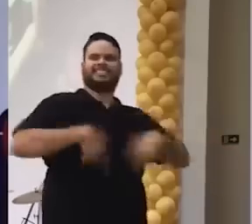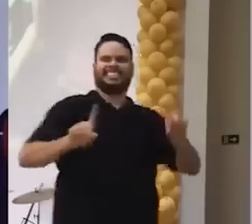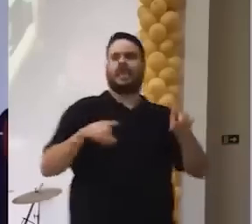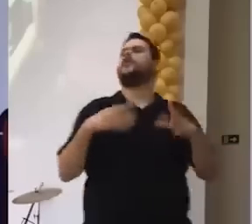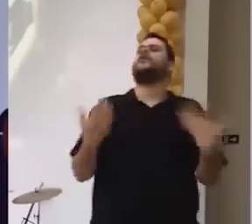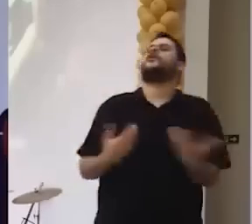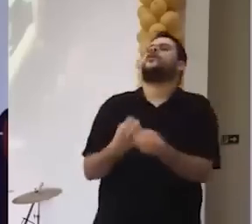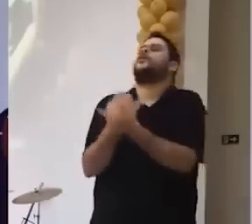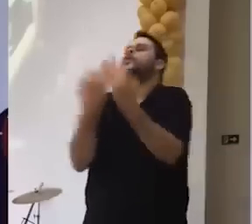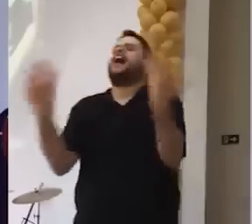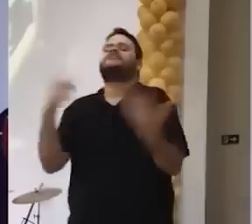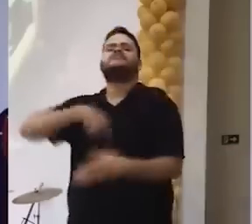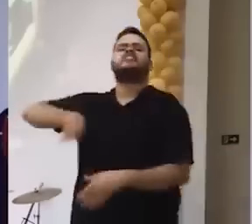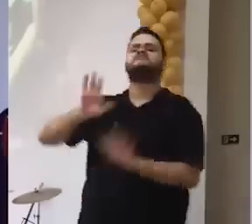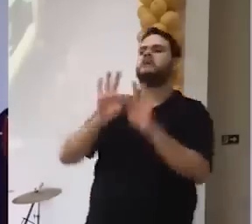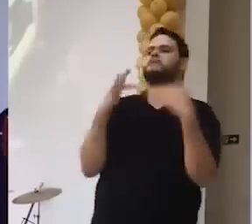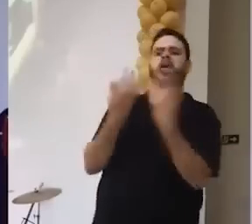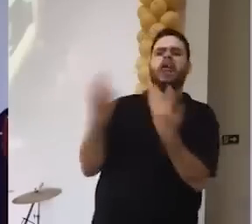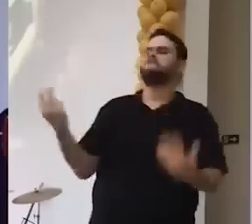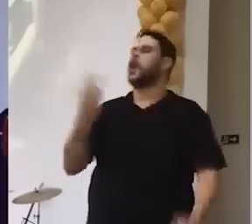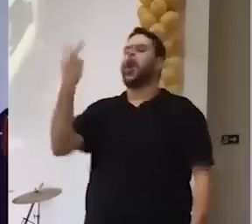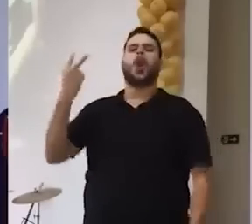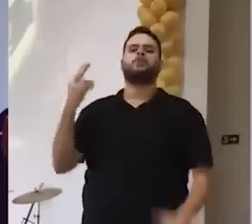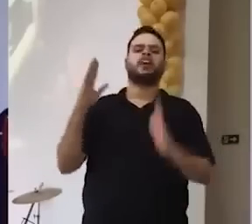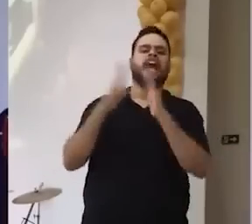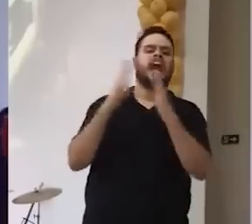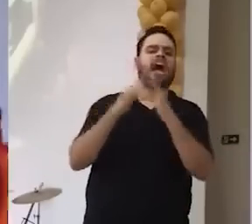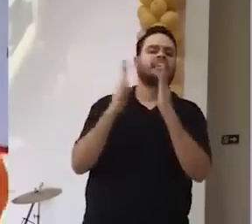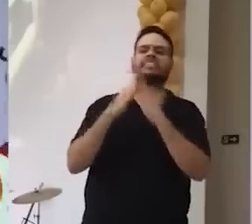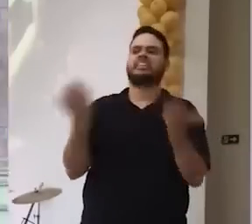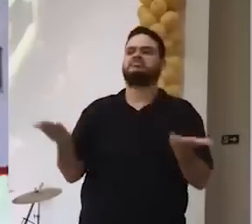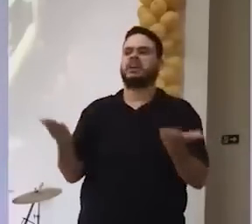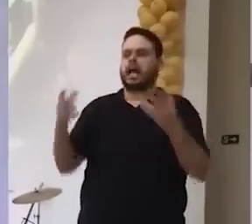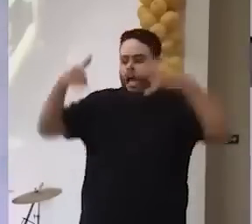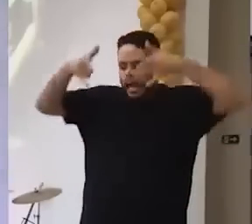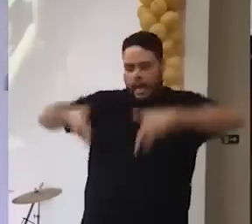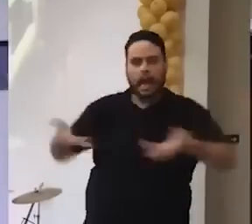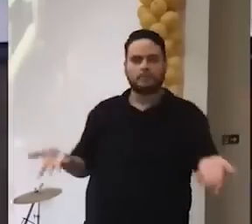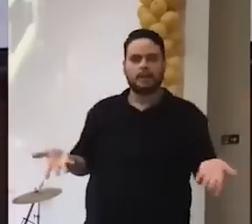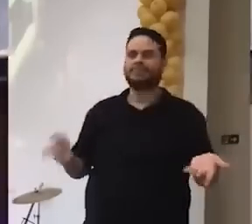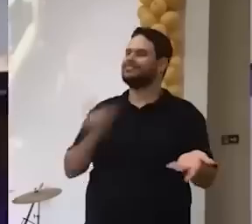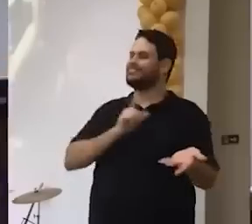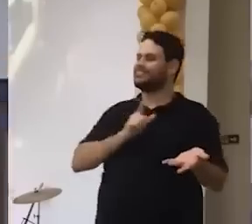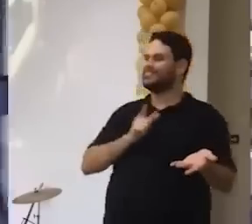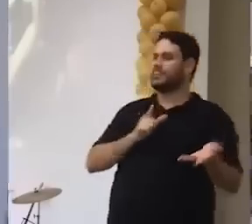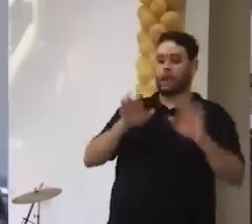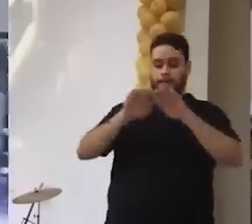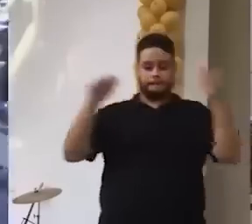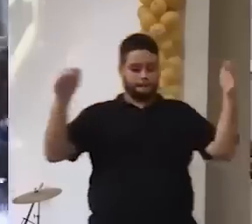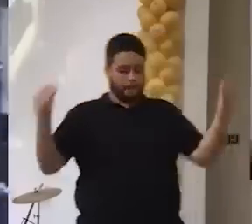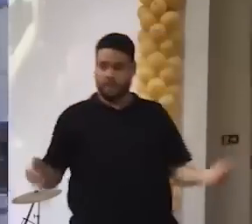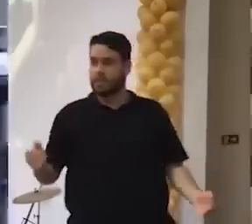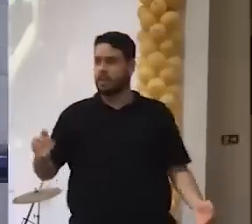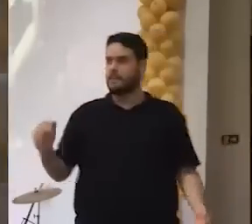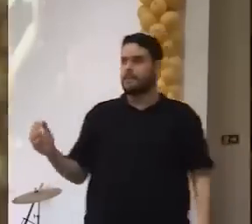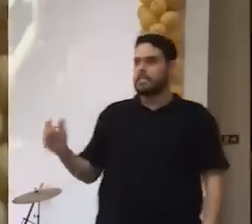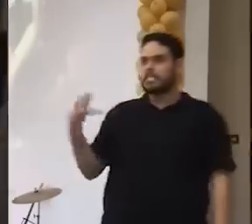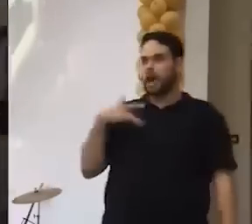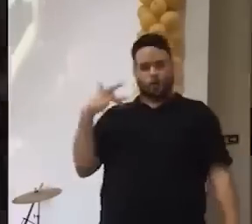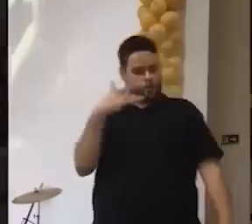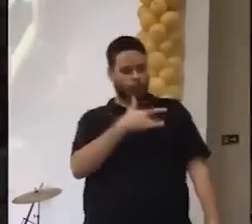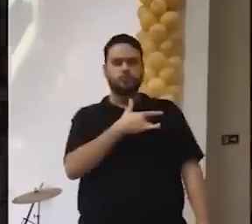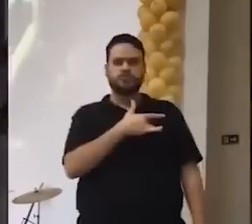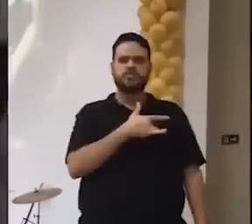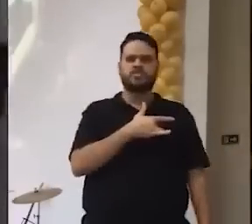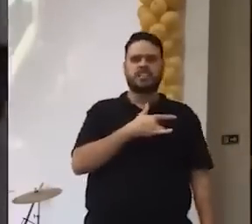Quanto vale você ter uma família? Quanto vale você ter uma casa? Quanto vale você ter uma cama? Quanto vale você ter pão na sua mesa? Quanto vale você ter saúde? Quanto vale